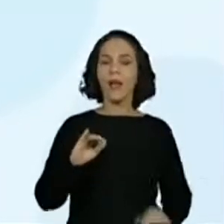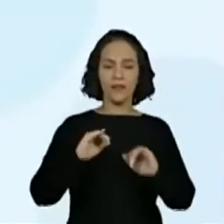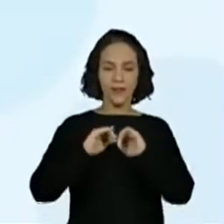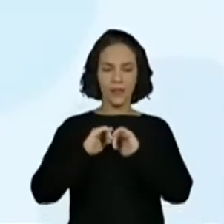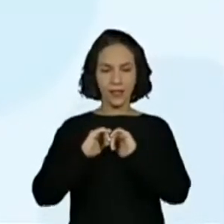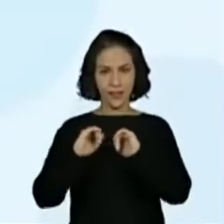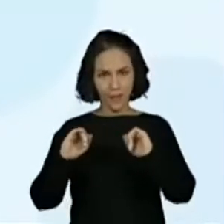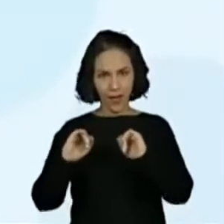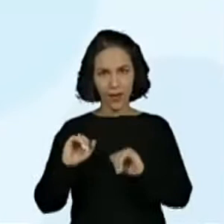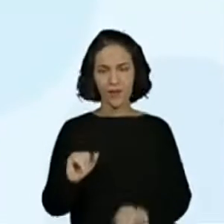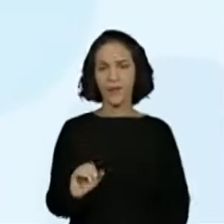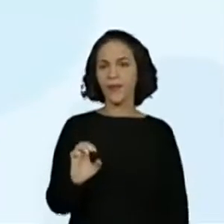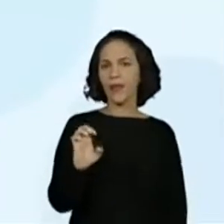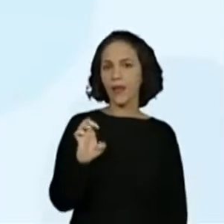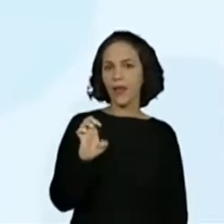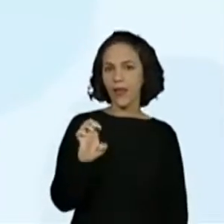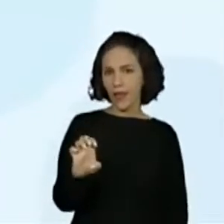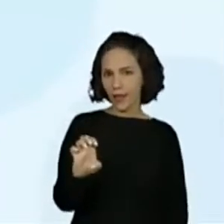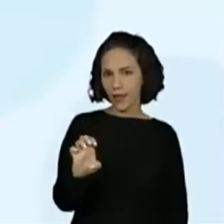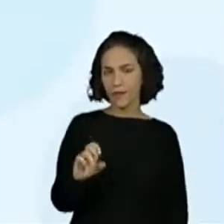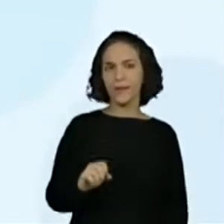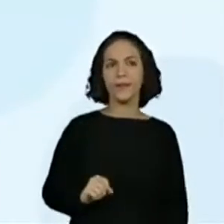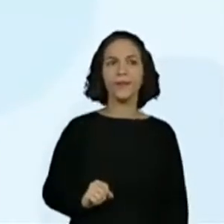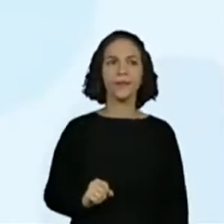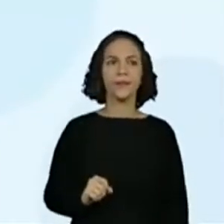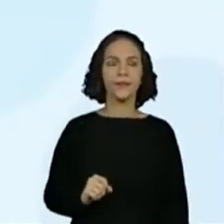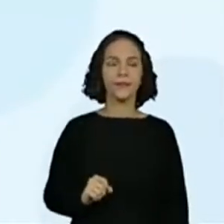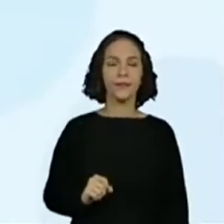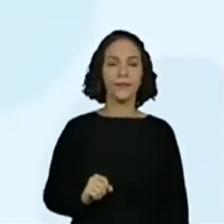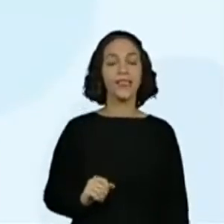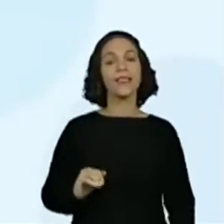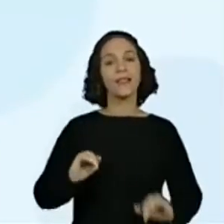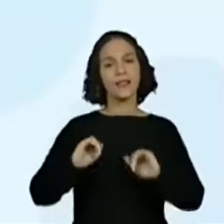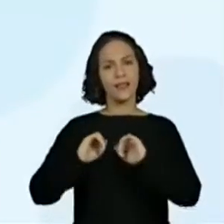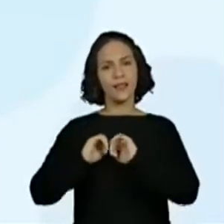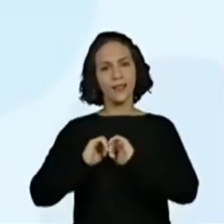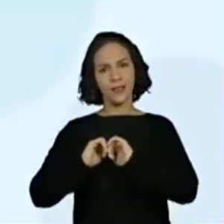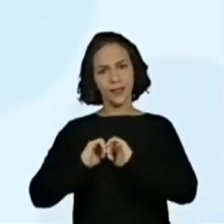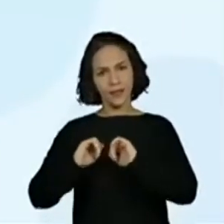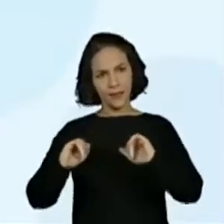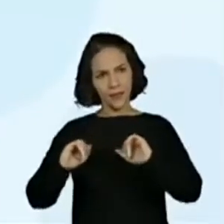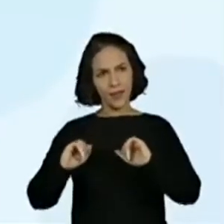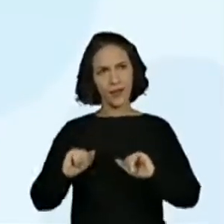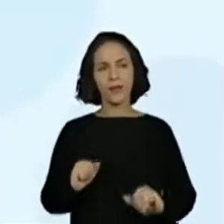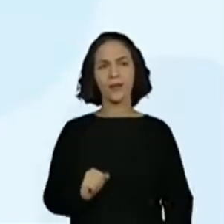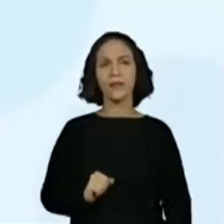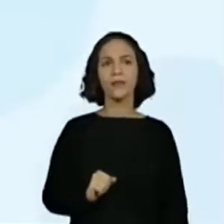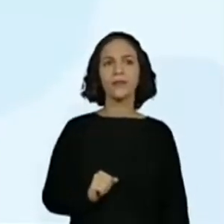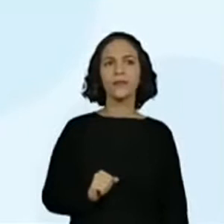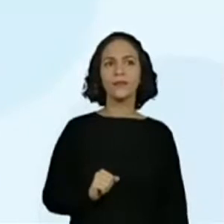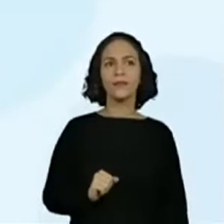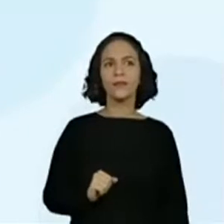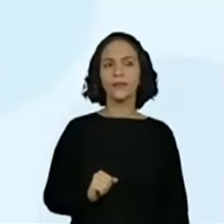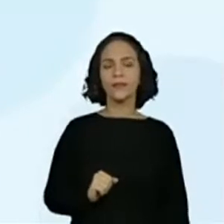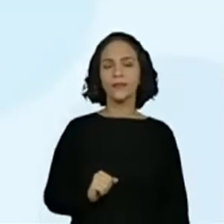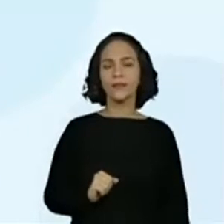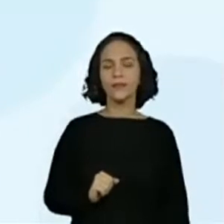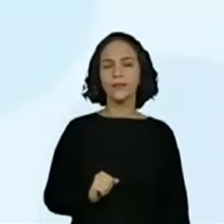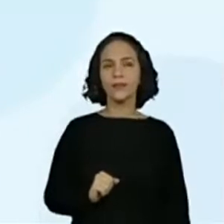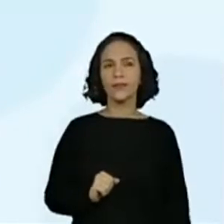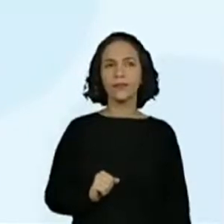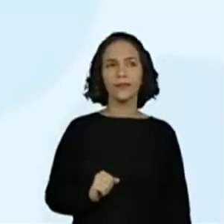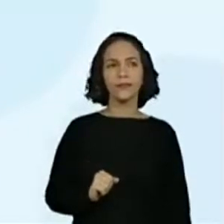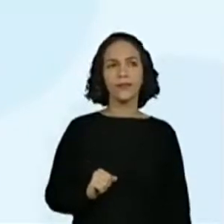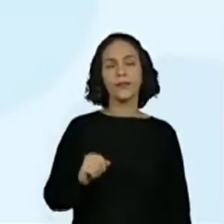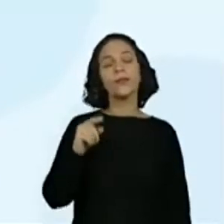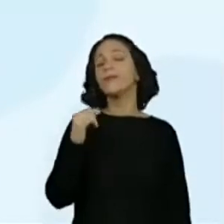né, separado, E. Isso. E depois o número 5, que inicia com a letra C,